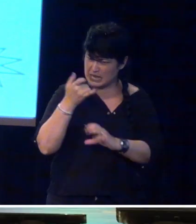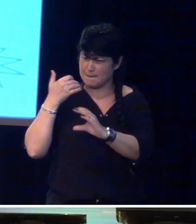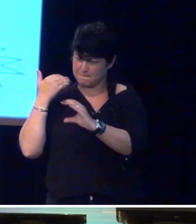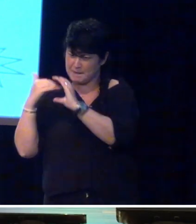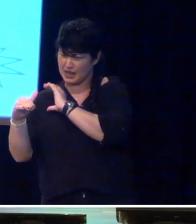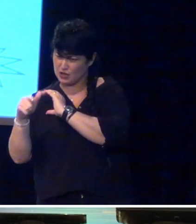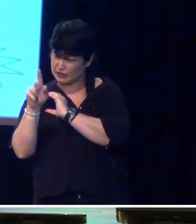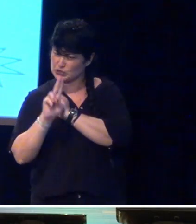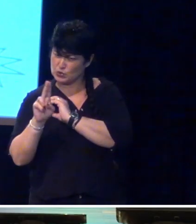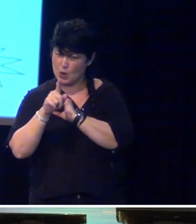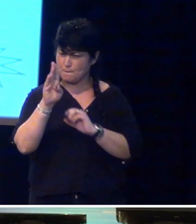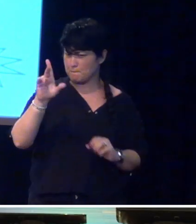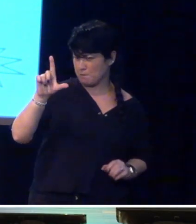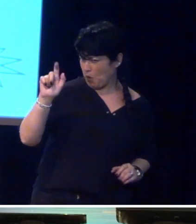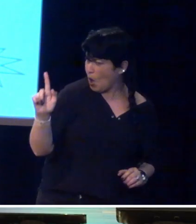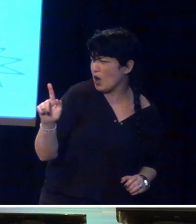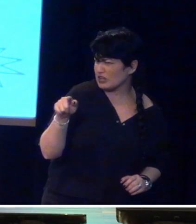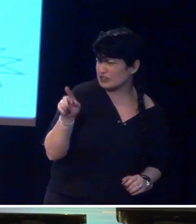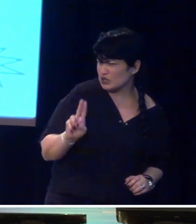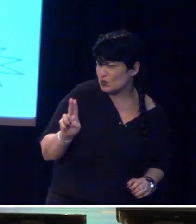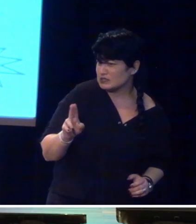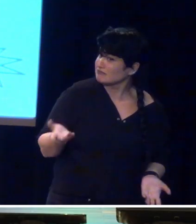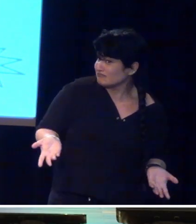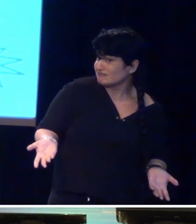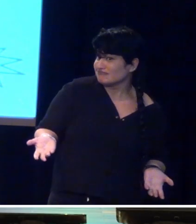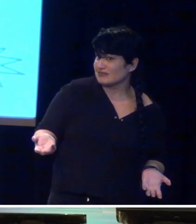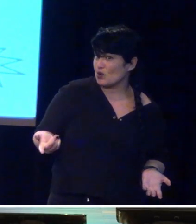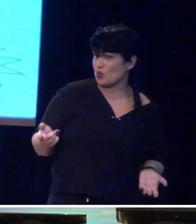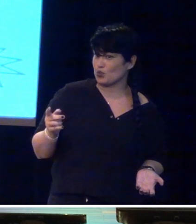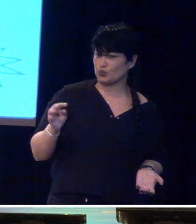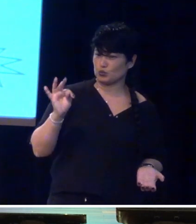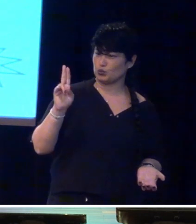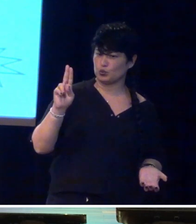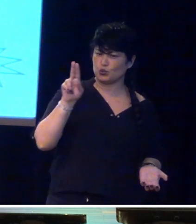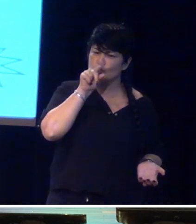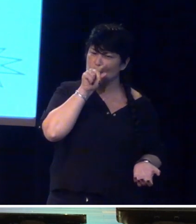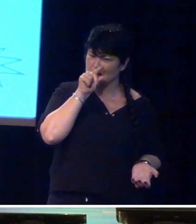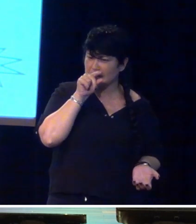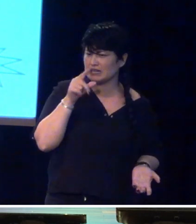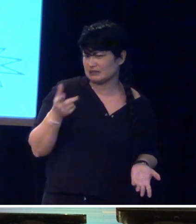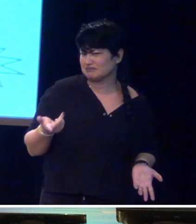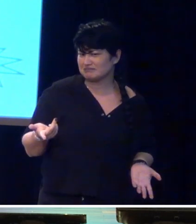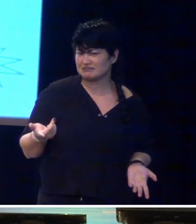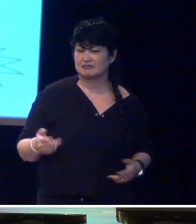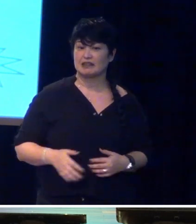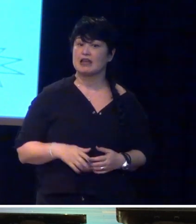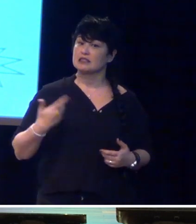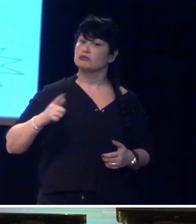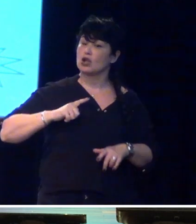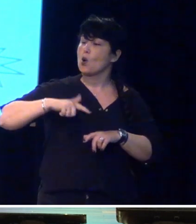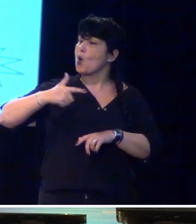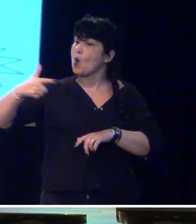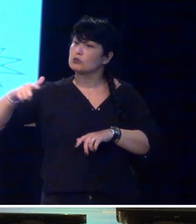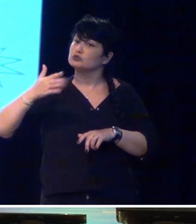e-mail? Um vlog? Né? Um Twitter? Então, são outras